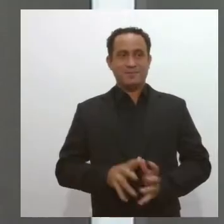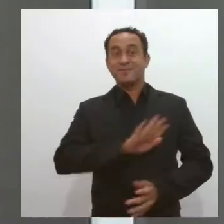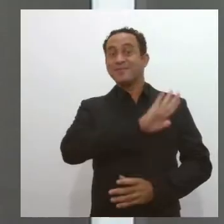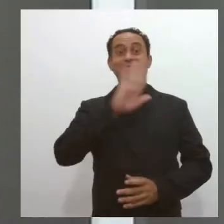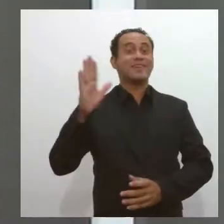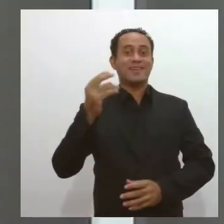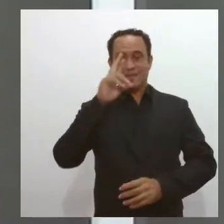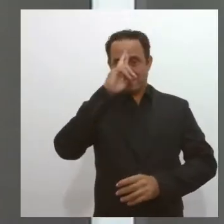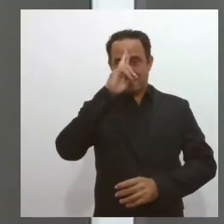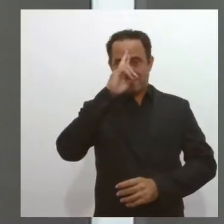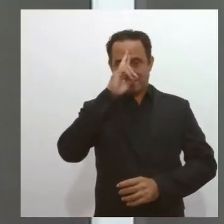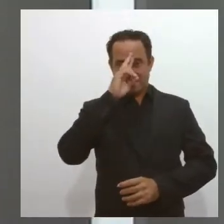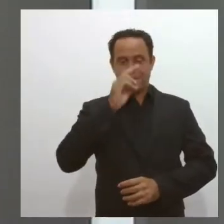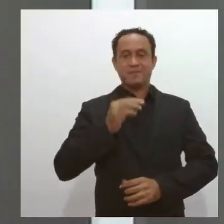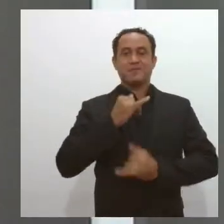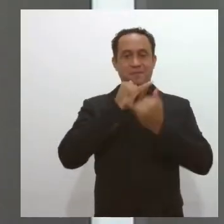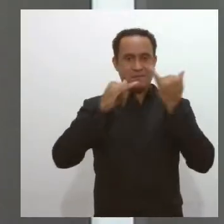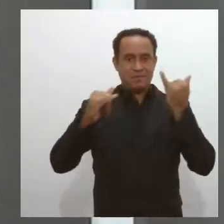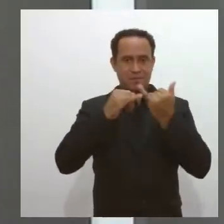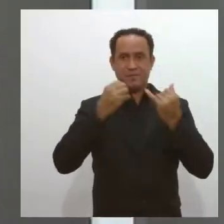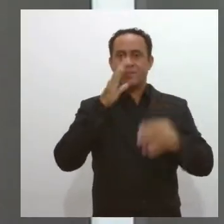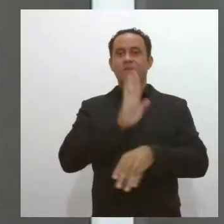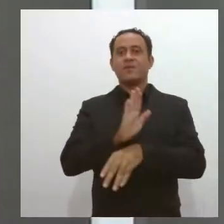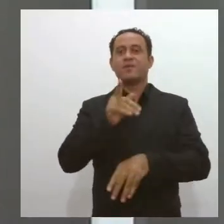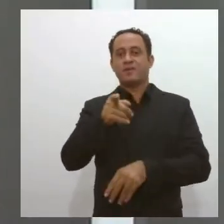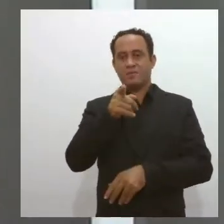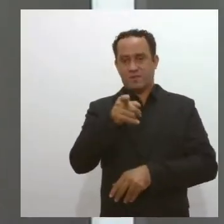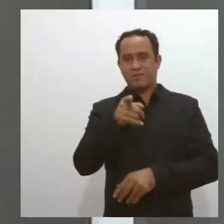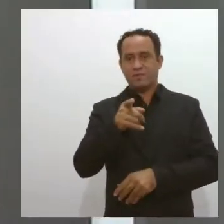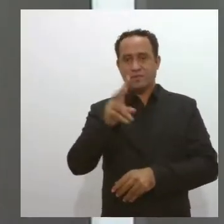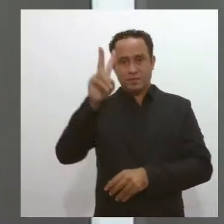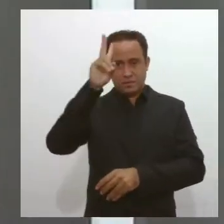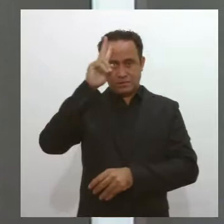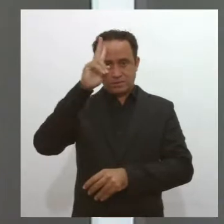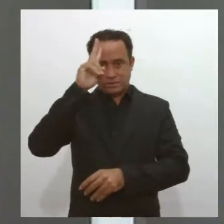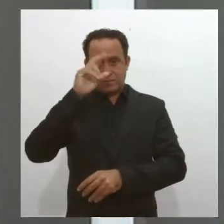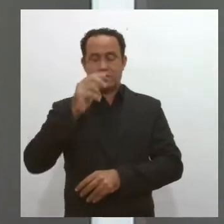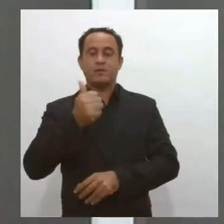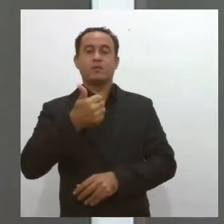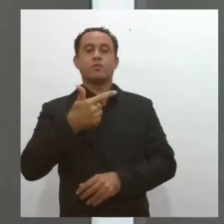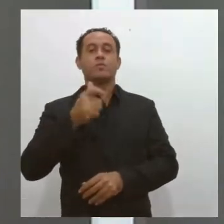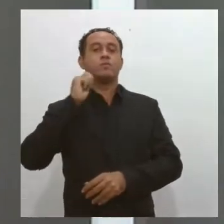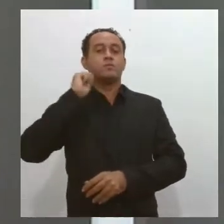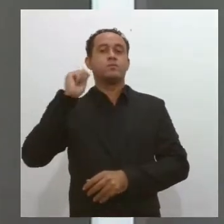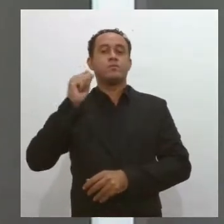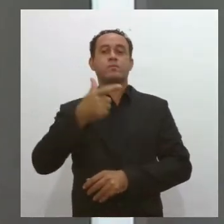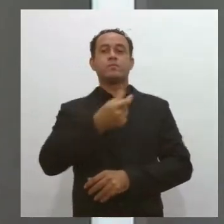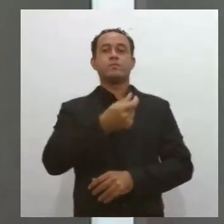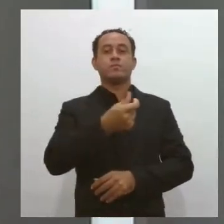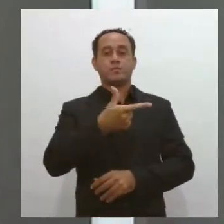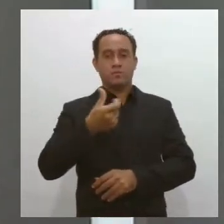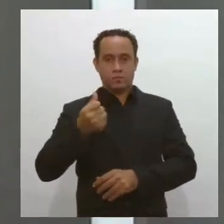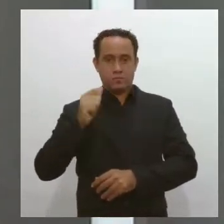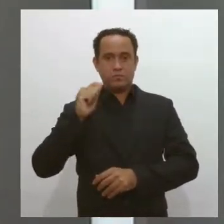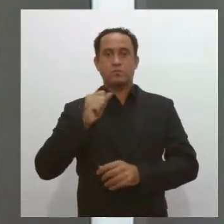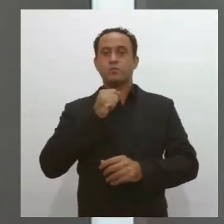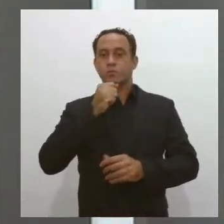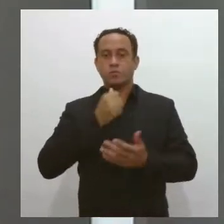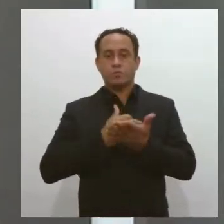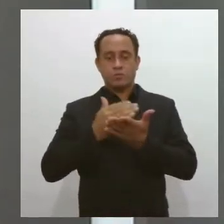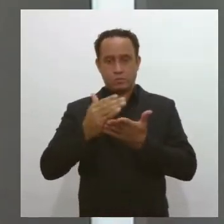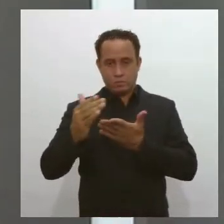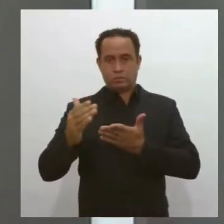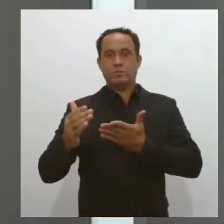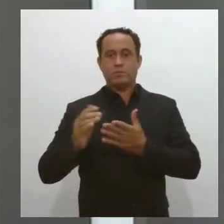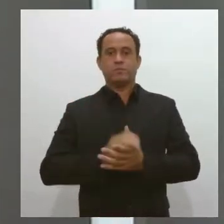Olá, meio de meia, muito boa tarde para você. Segunda-feira, dia 12 de abril de 2021. O Jornal da Lese, segunda edição, está